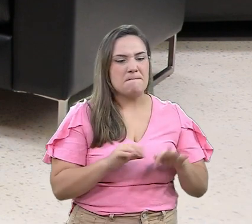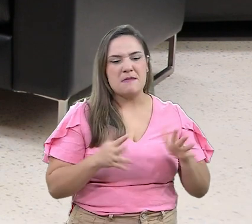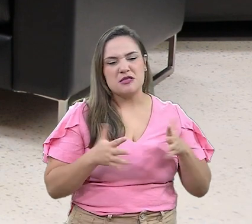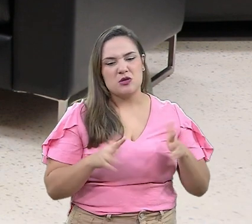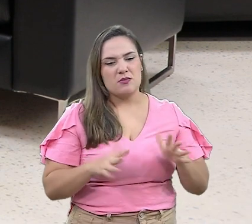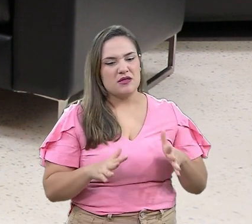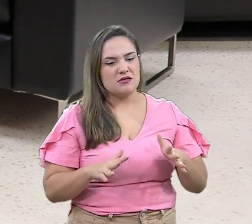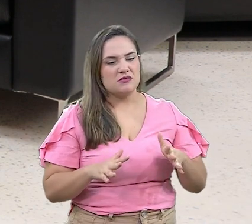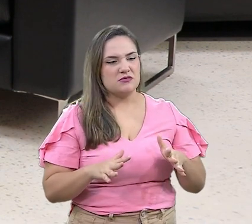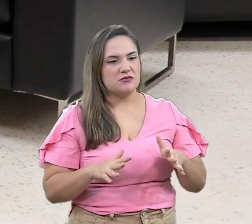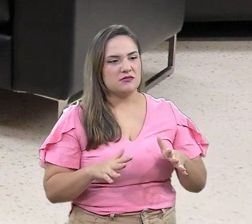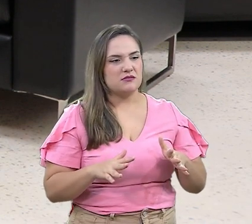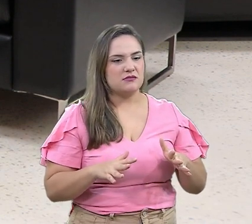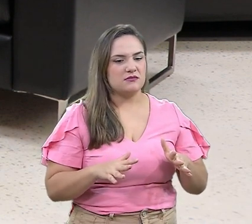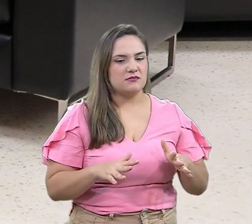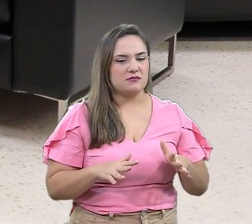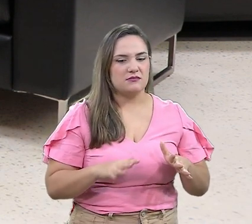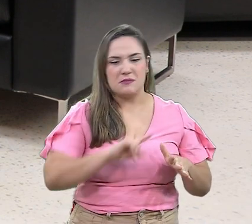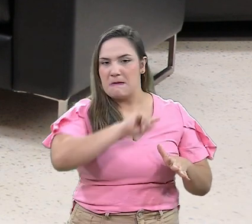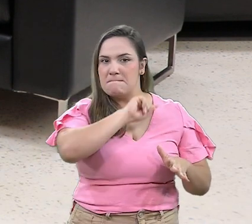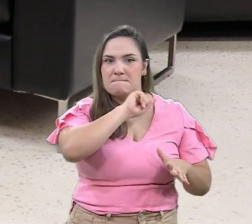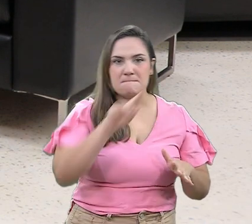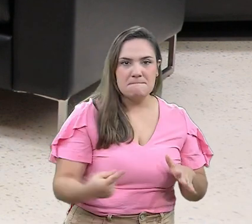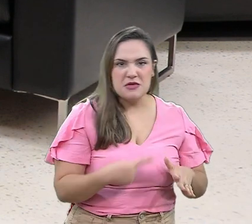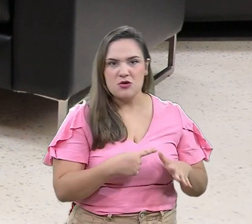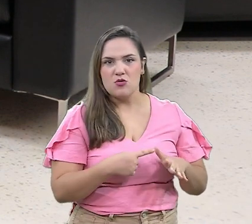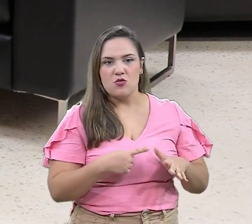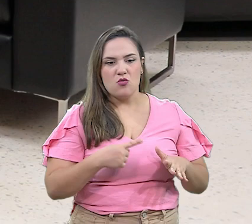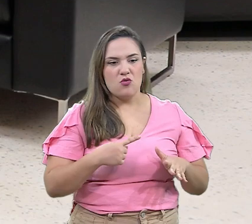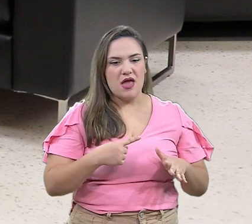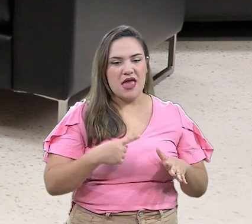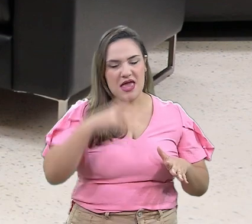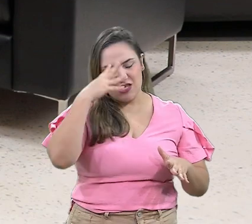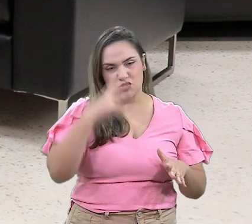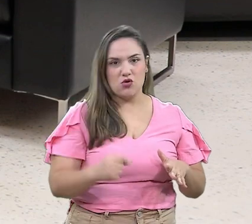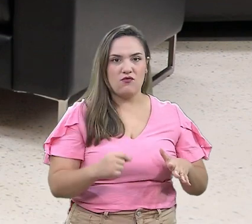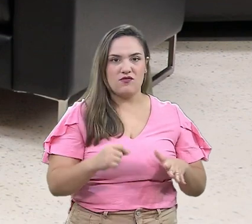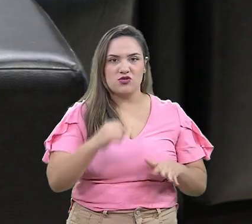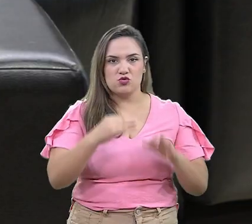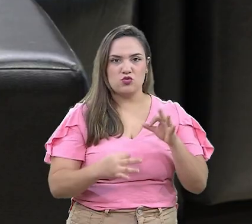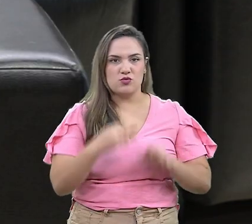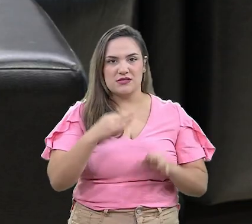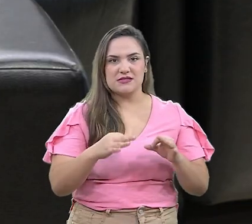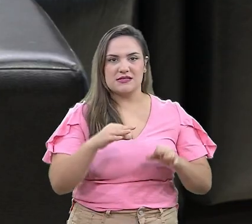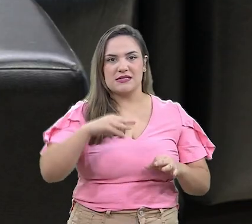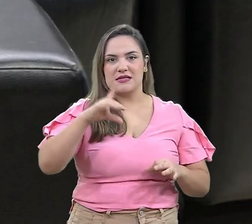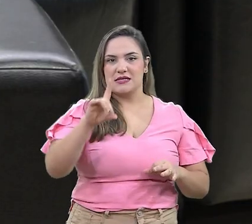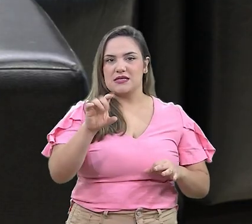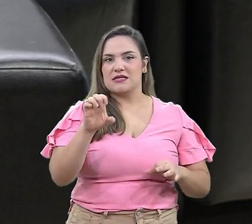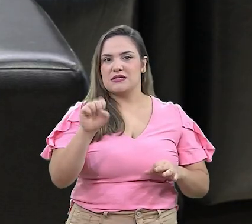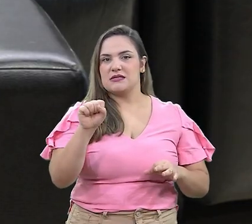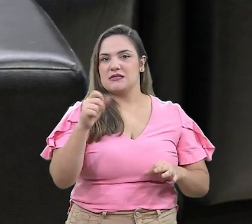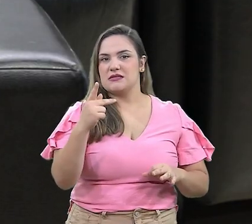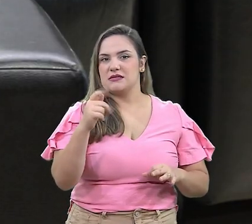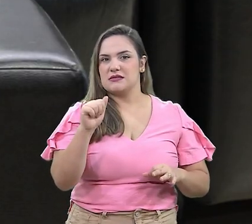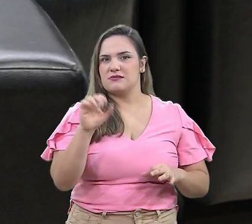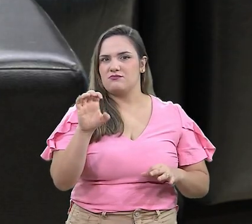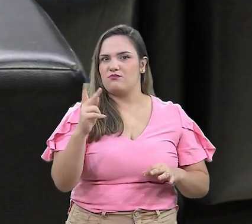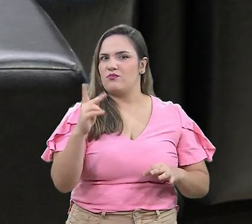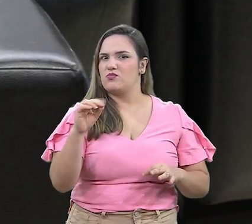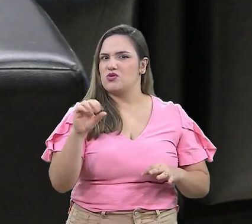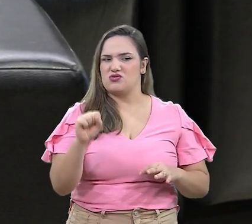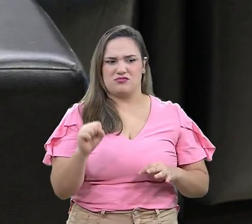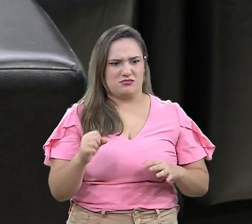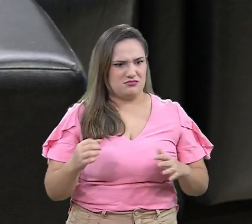no mínimo, 1000 despachos num dia, certo? Então, eu não